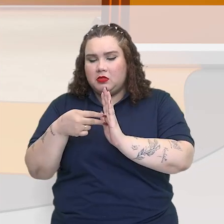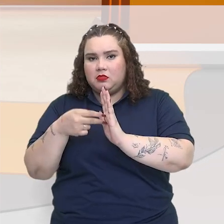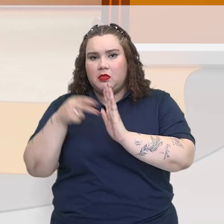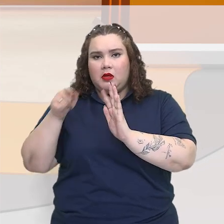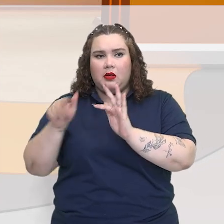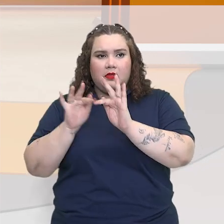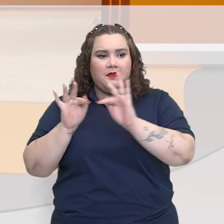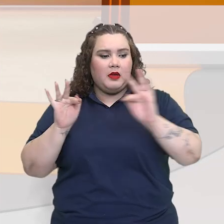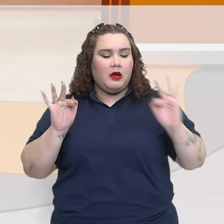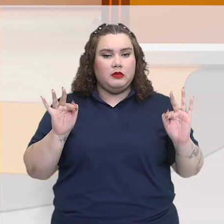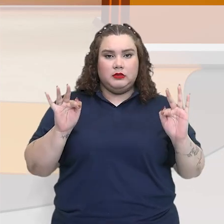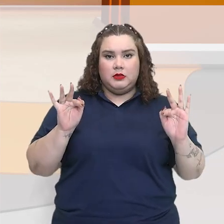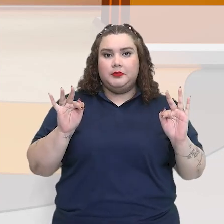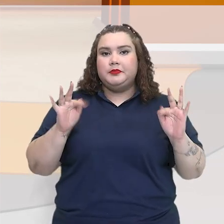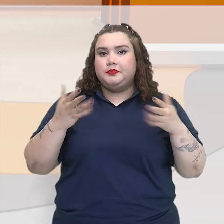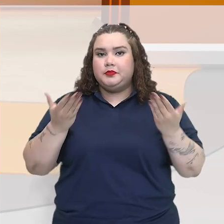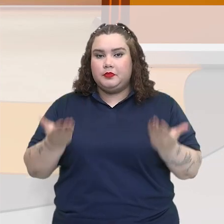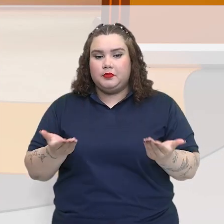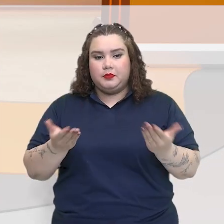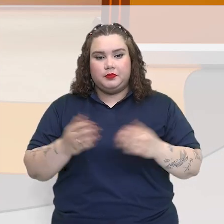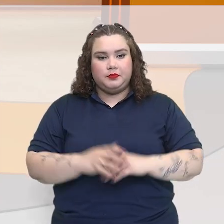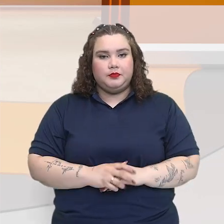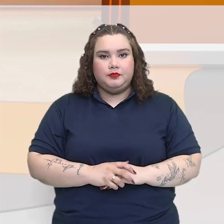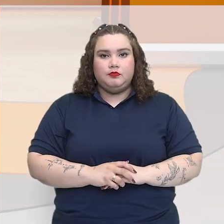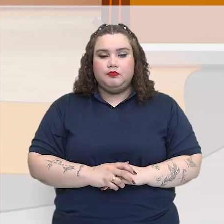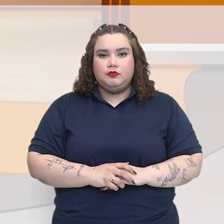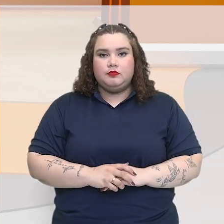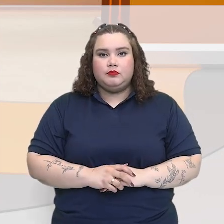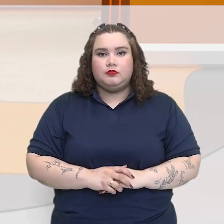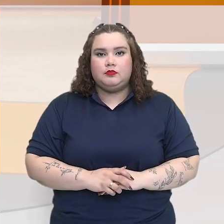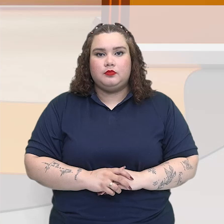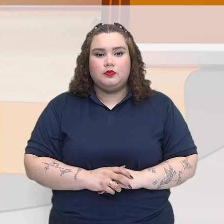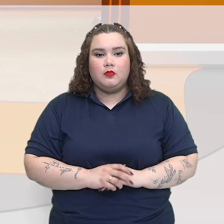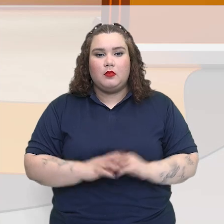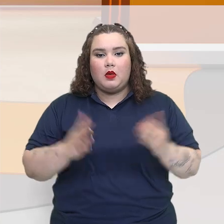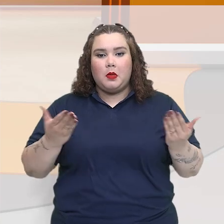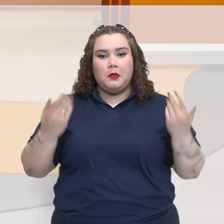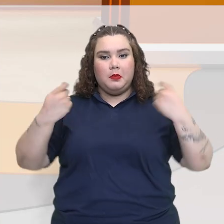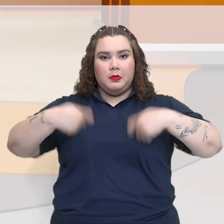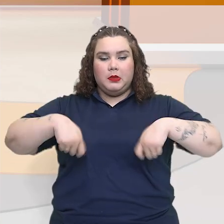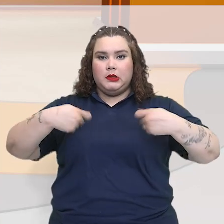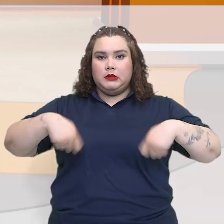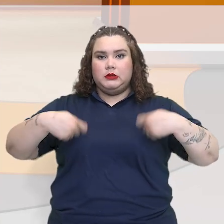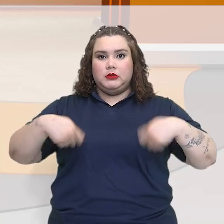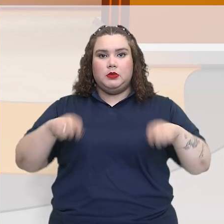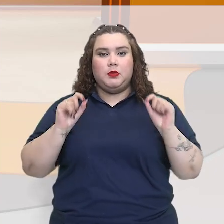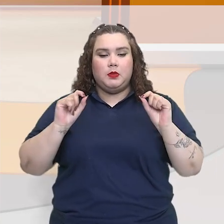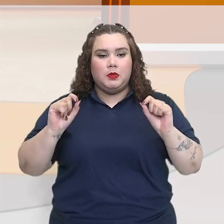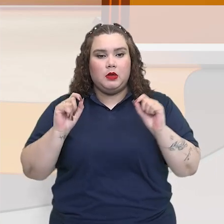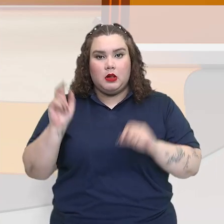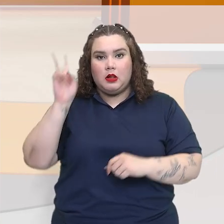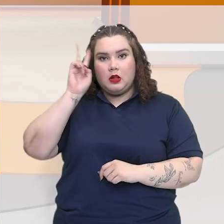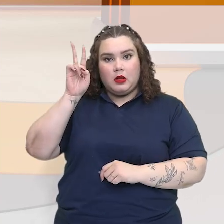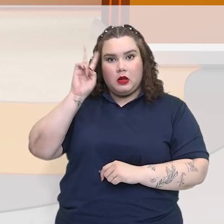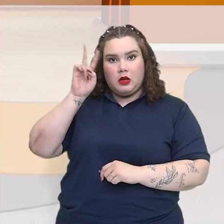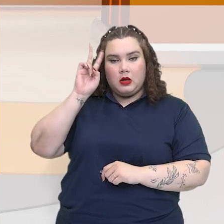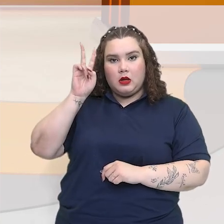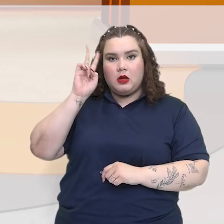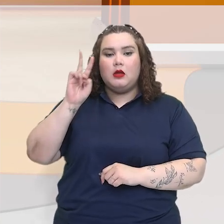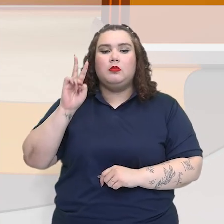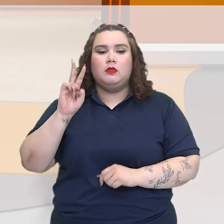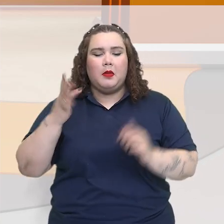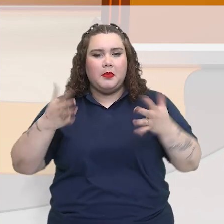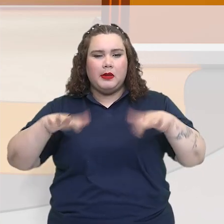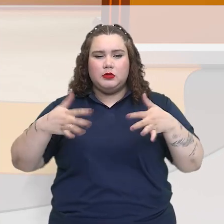contas, essa Antiguidade Clássica? Olha, é necessário lembrar que, ali